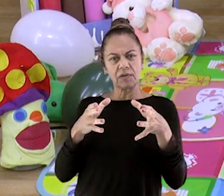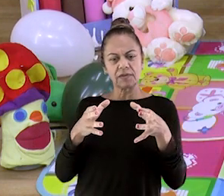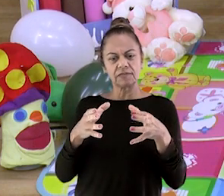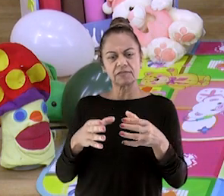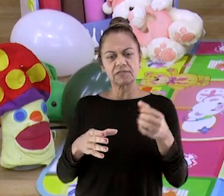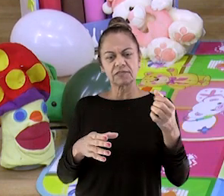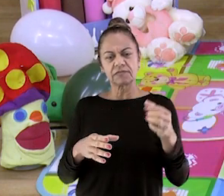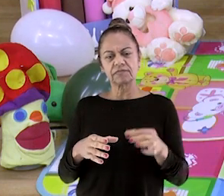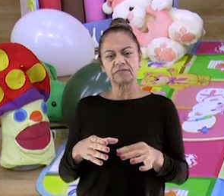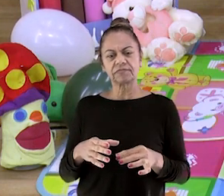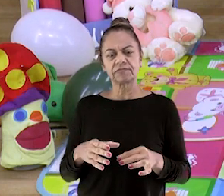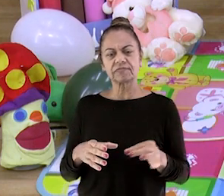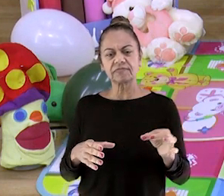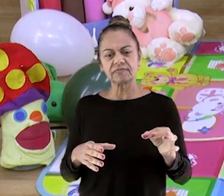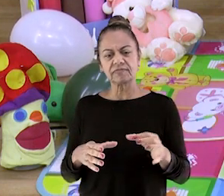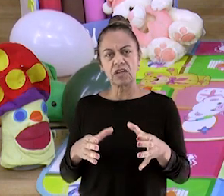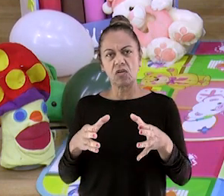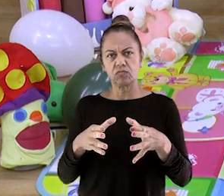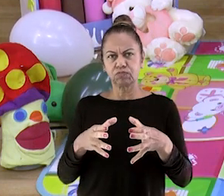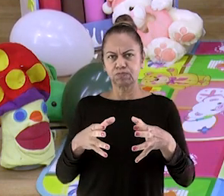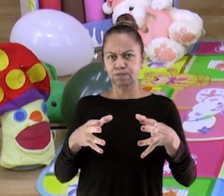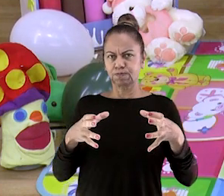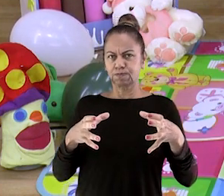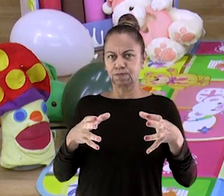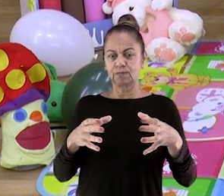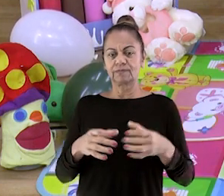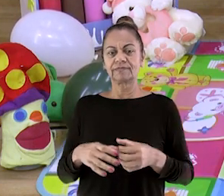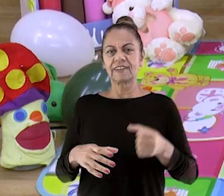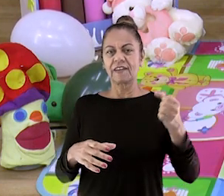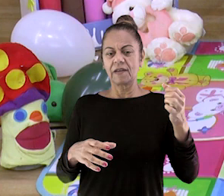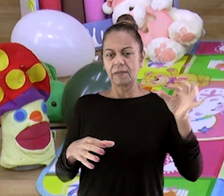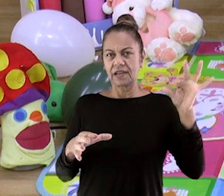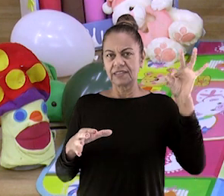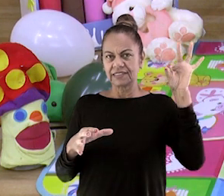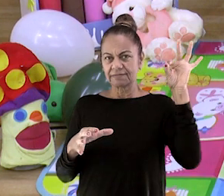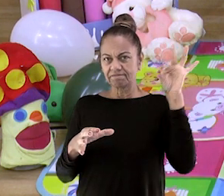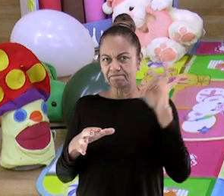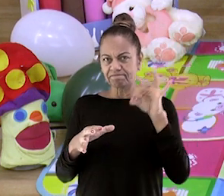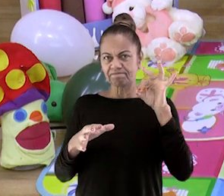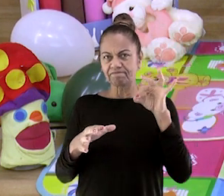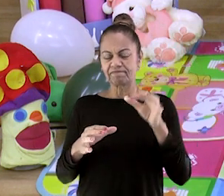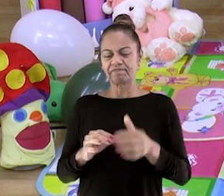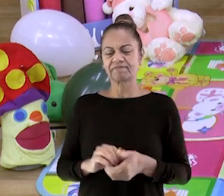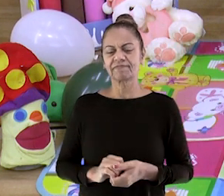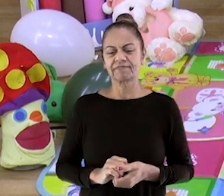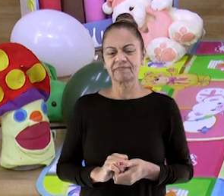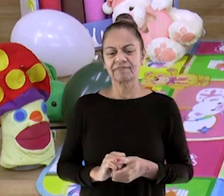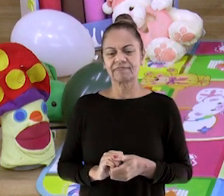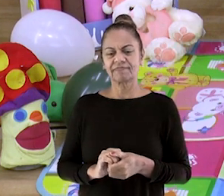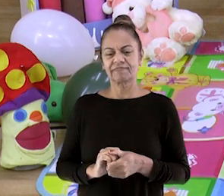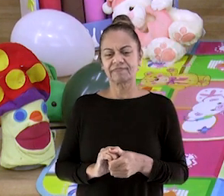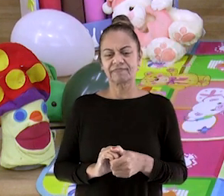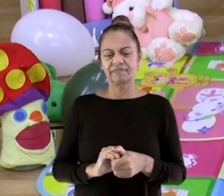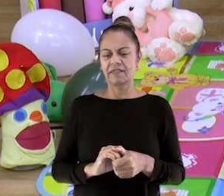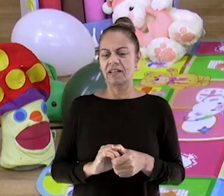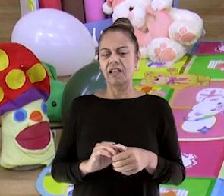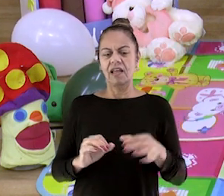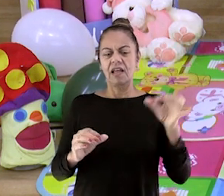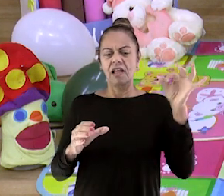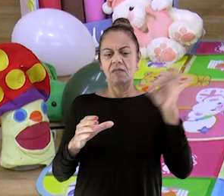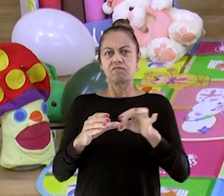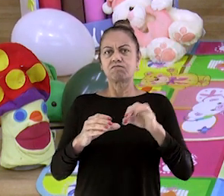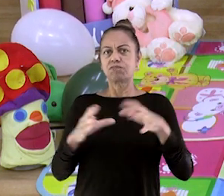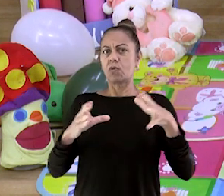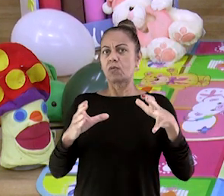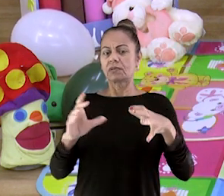vou pegar uma bola de soprar está muito cheia vou pegar um palito e apertar na bola e ela